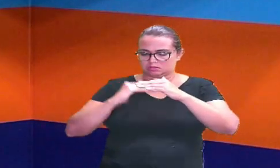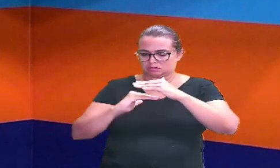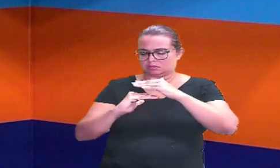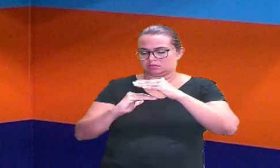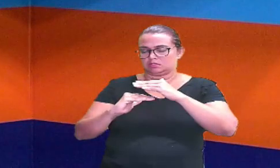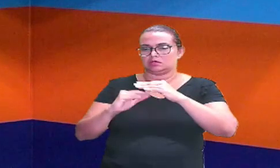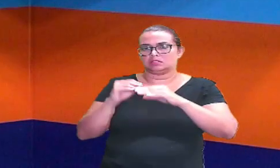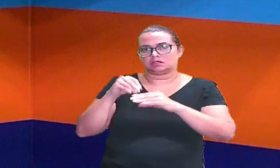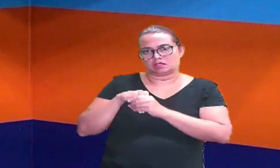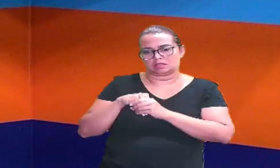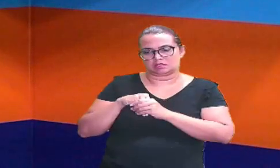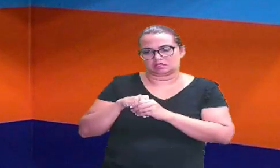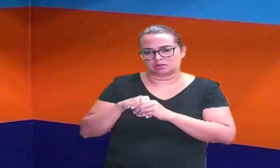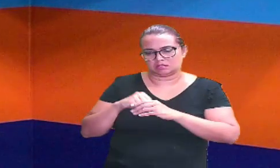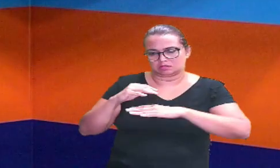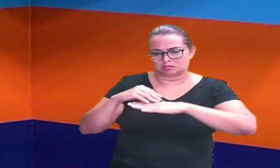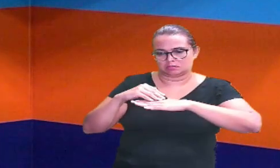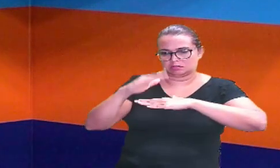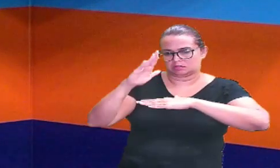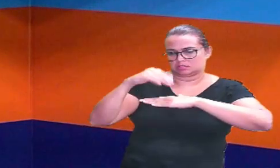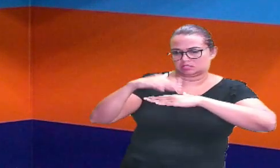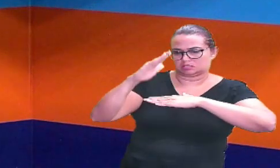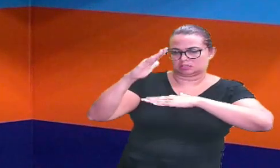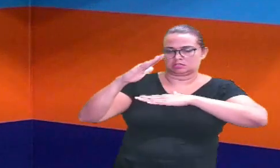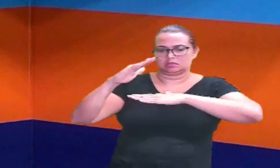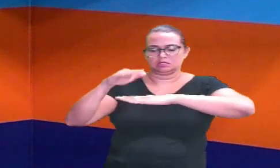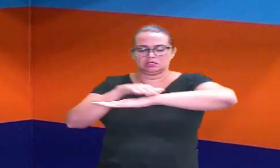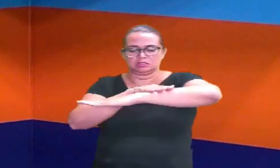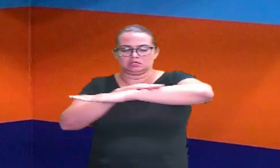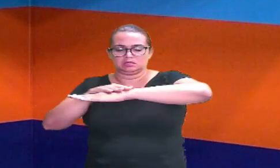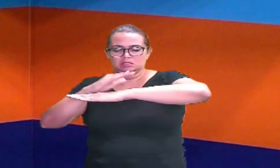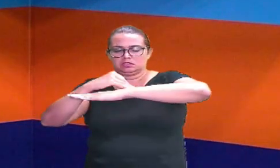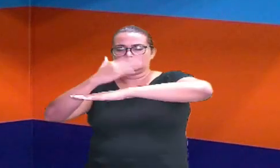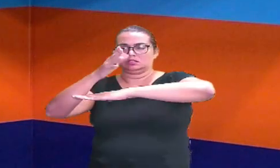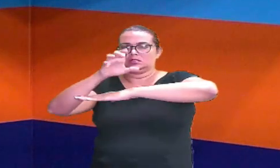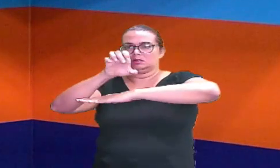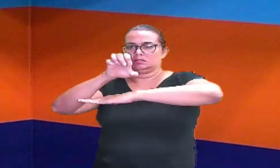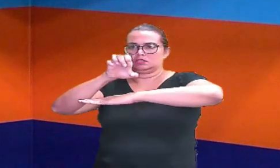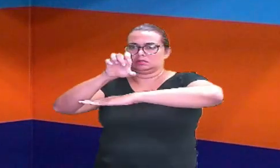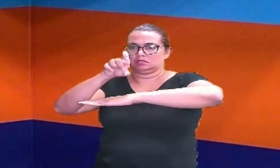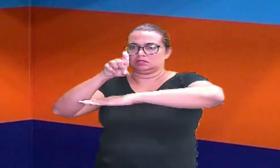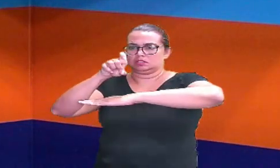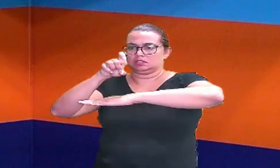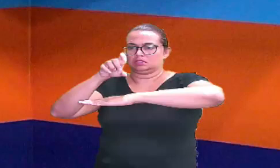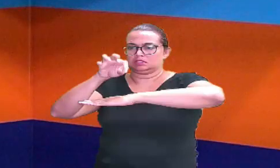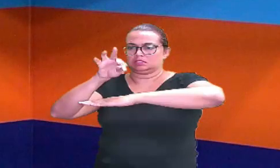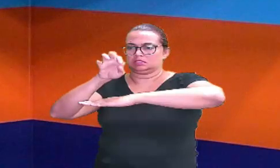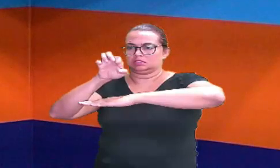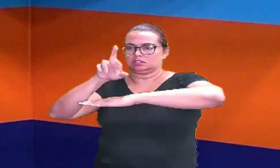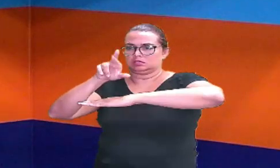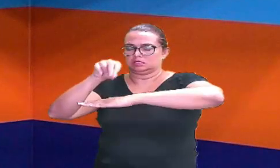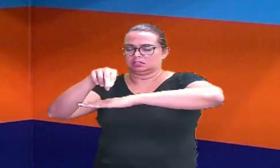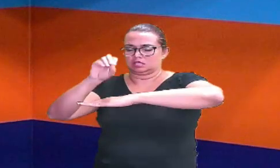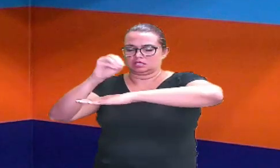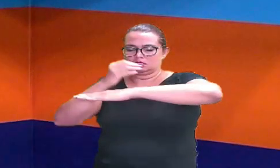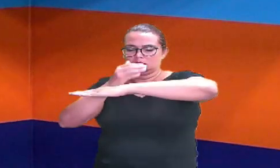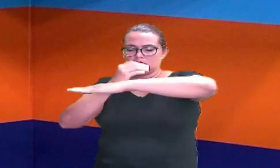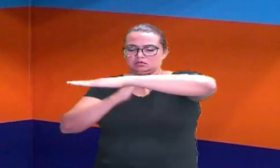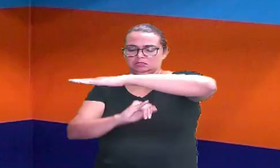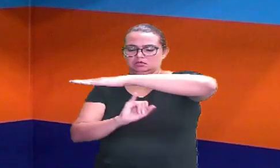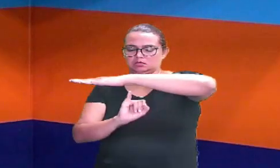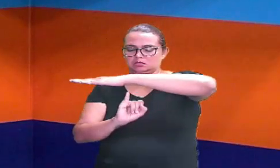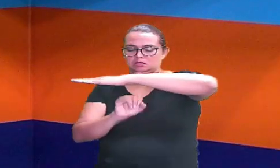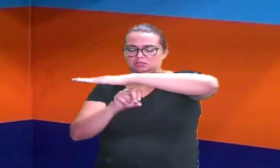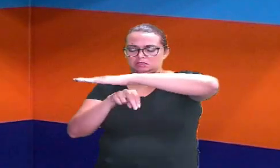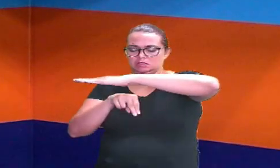o ângulo externo da reta R é o ângulo A e B. O ângulo externo da reta S é